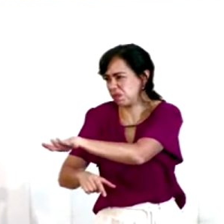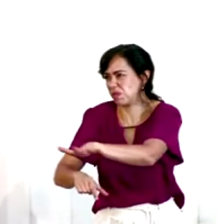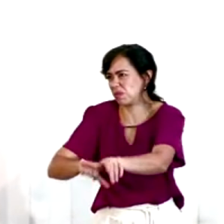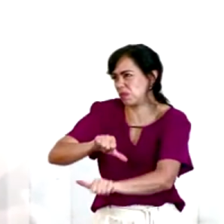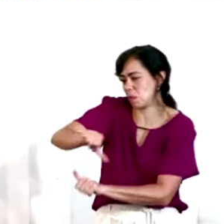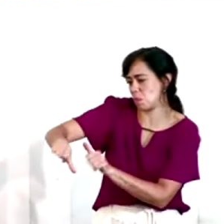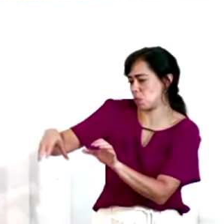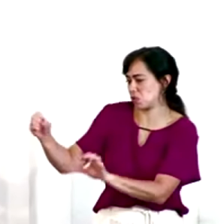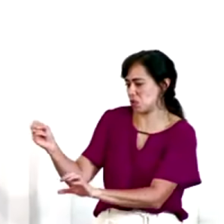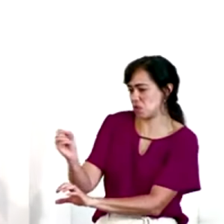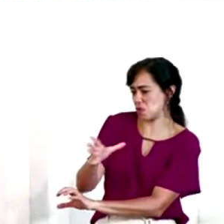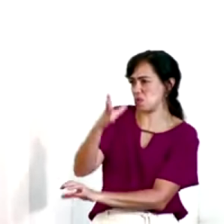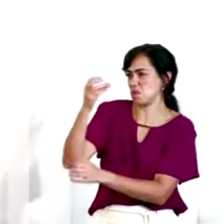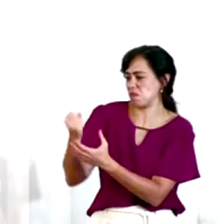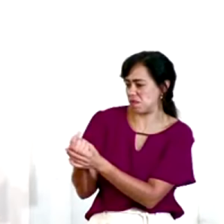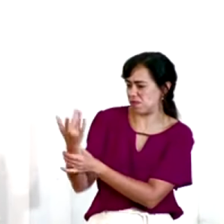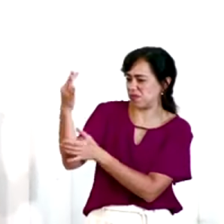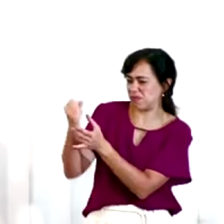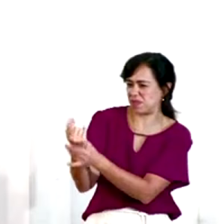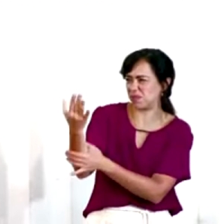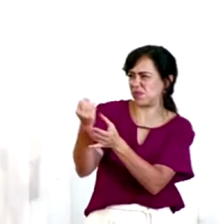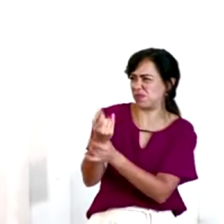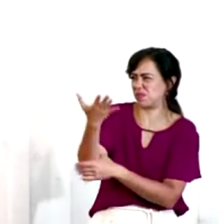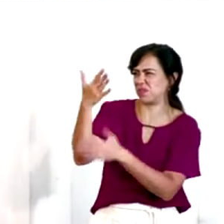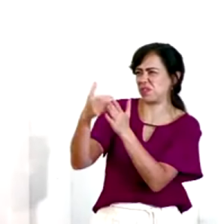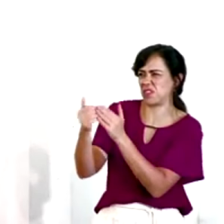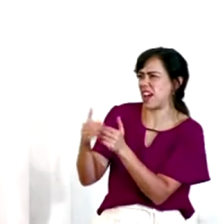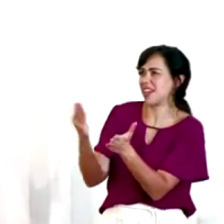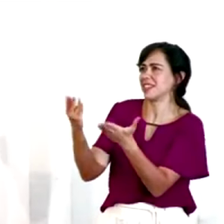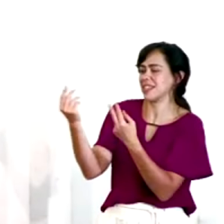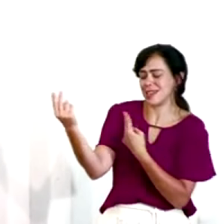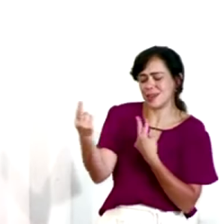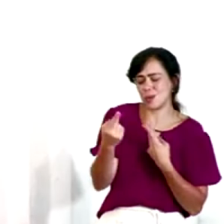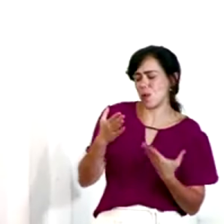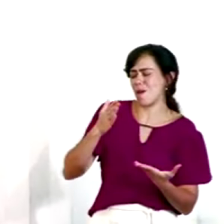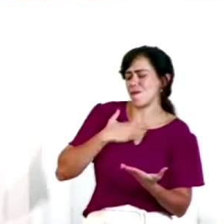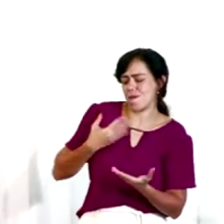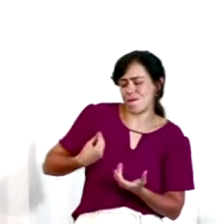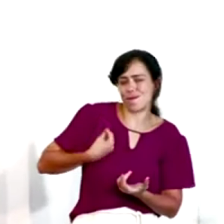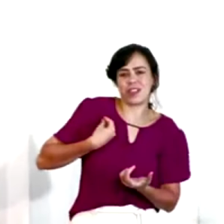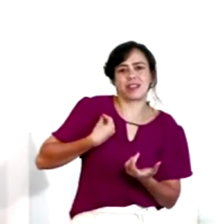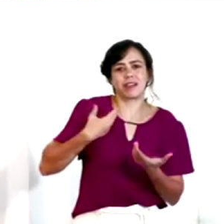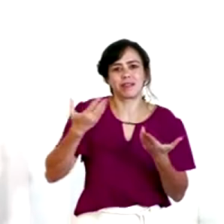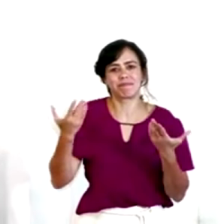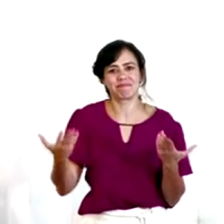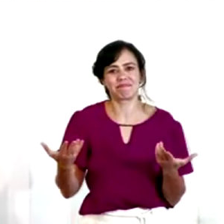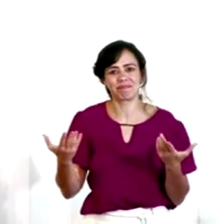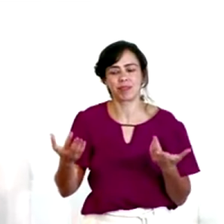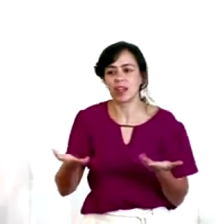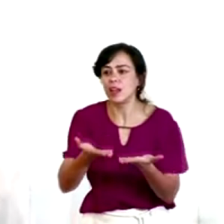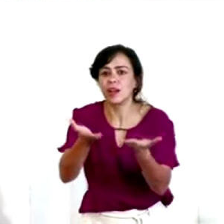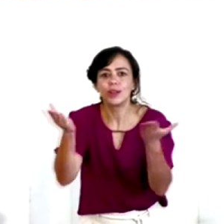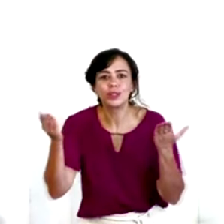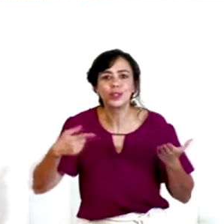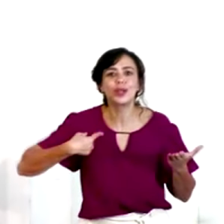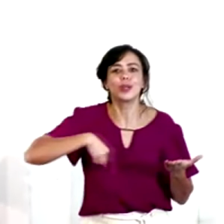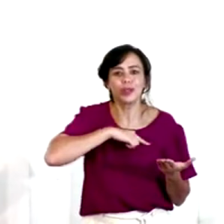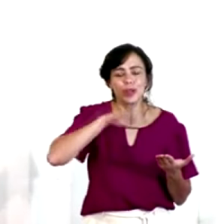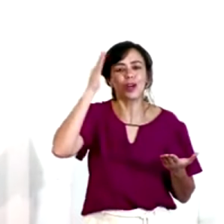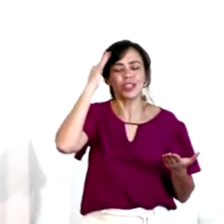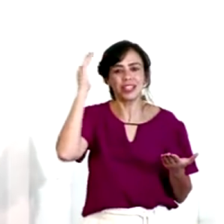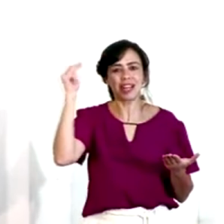Mas, queridos, nós somos igreja de Cristo. Nós somos alcançados por essa mensagem